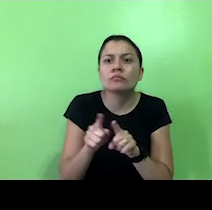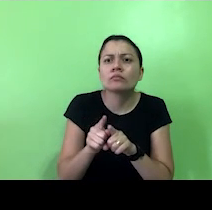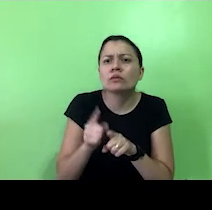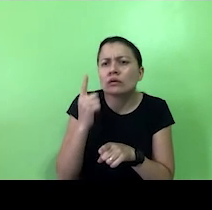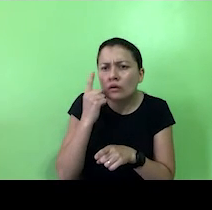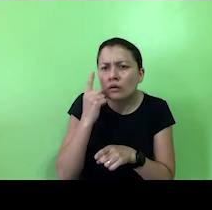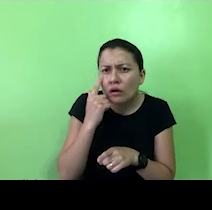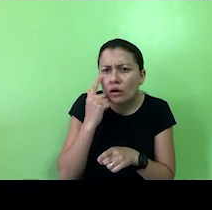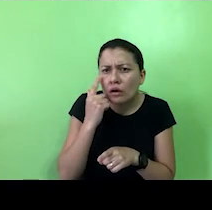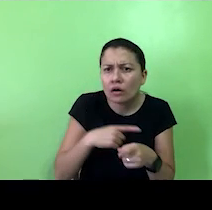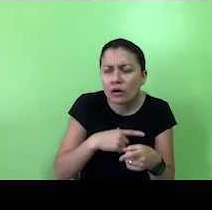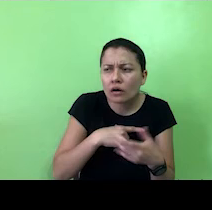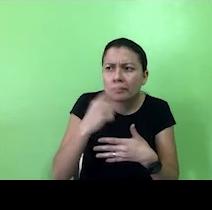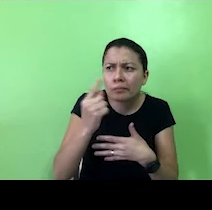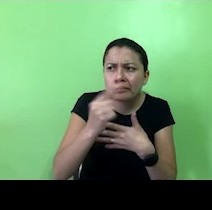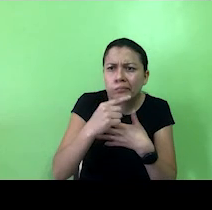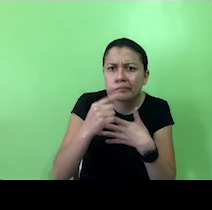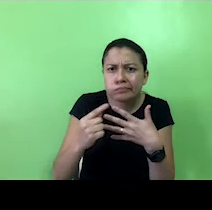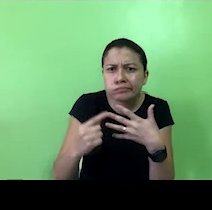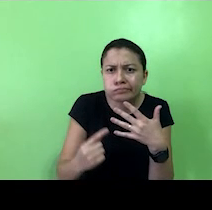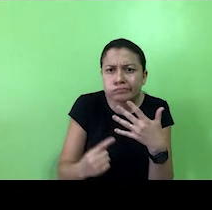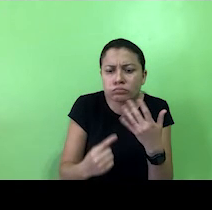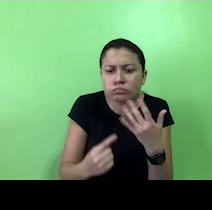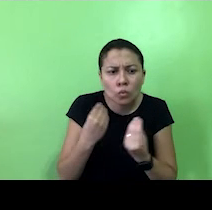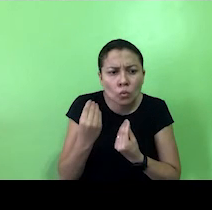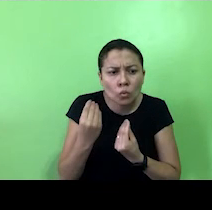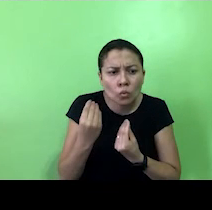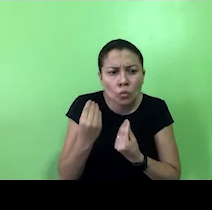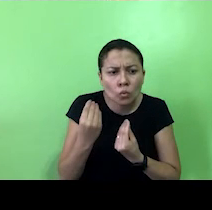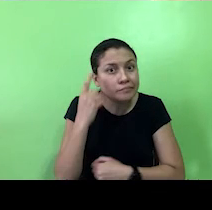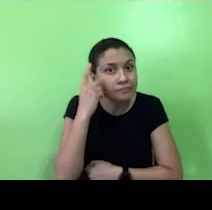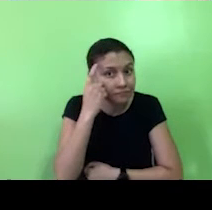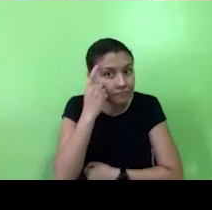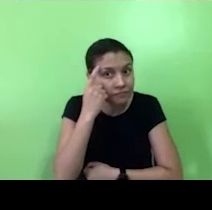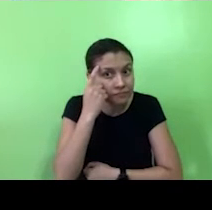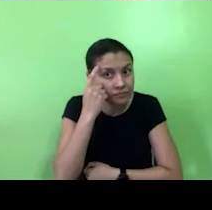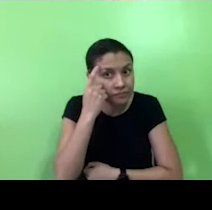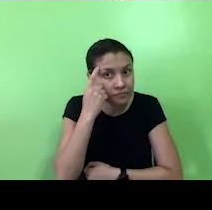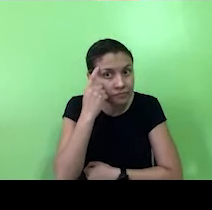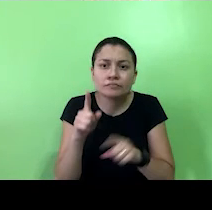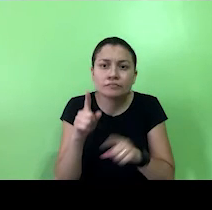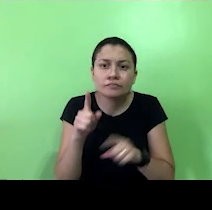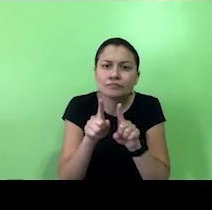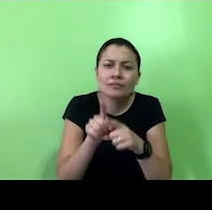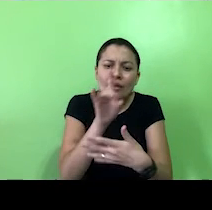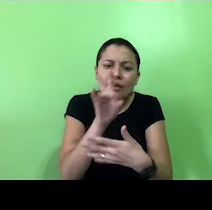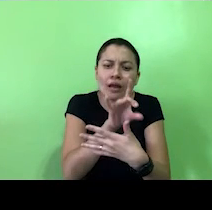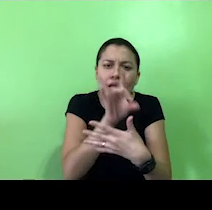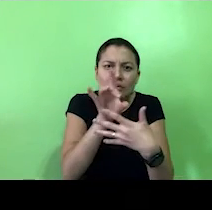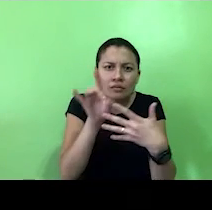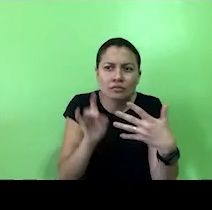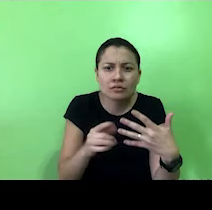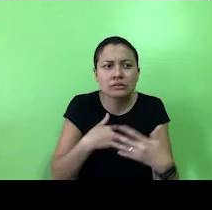de várias possibilidades que a gente estava testando. E depois, para cada um deles, a gente definia um tipo